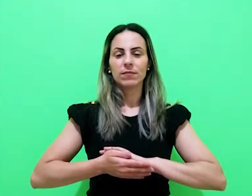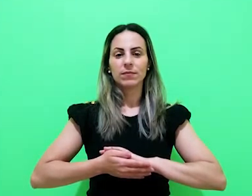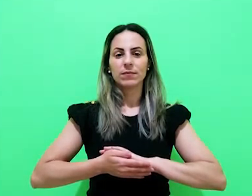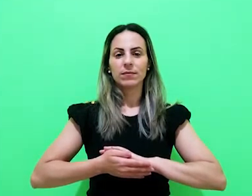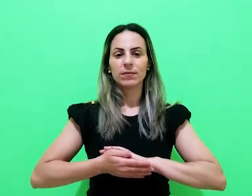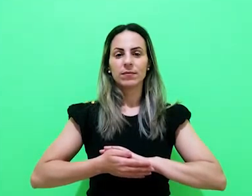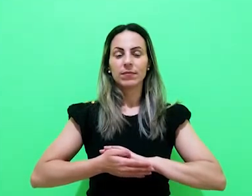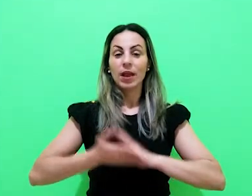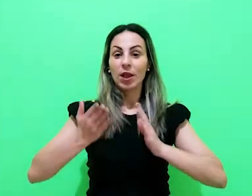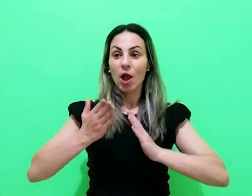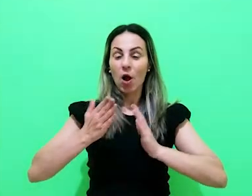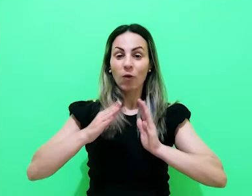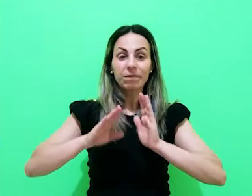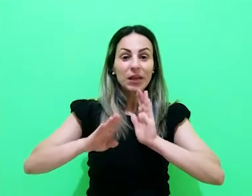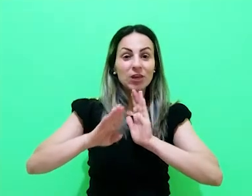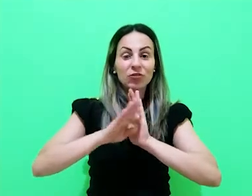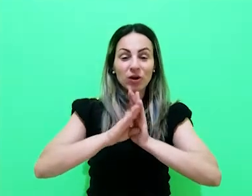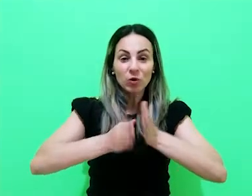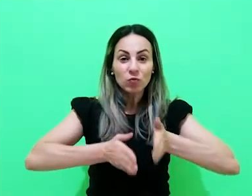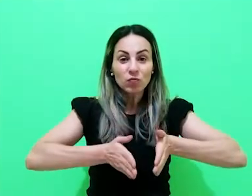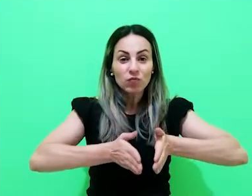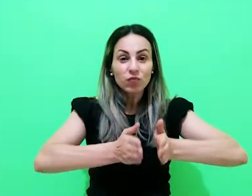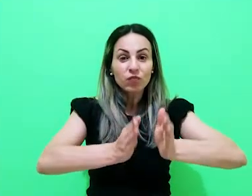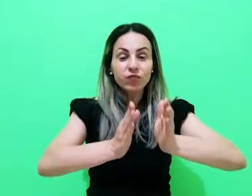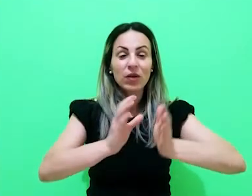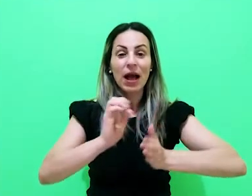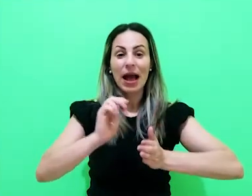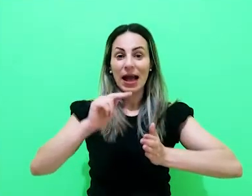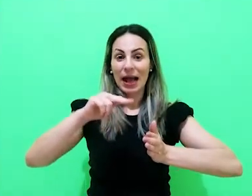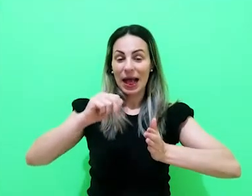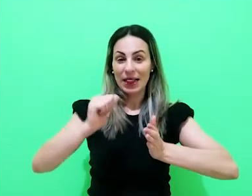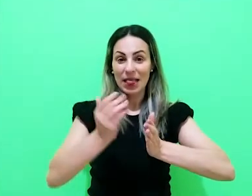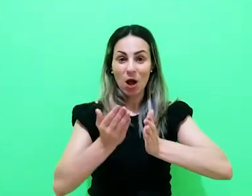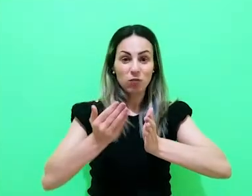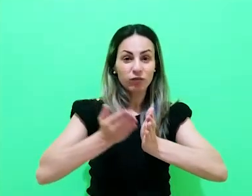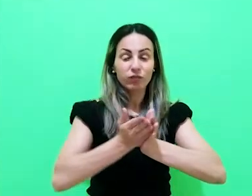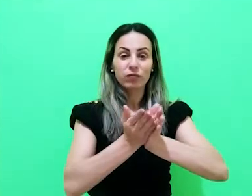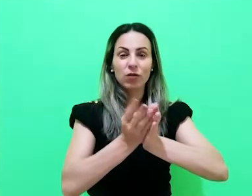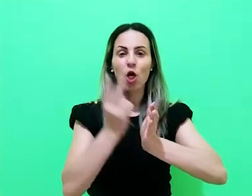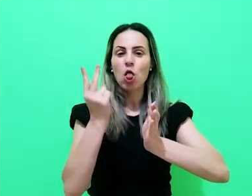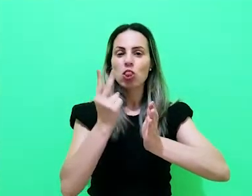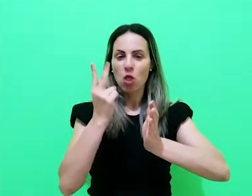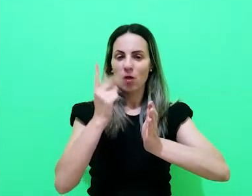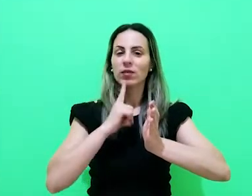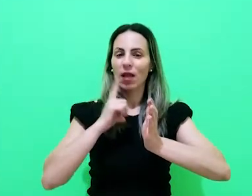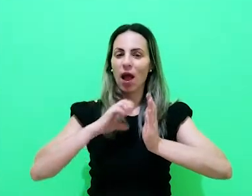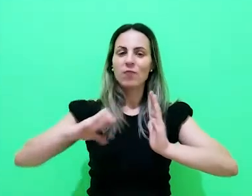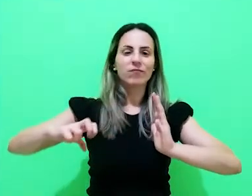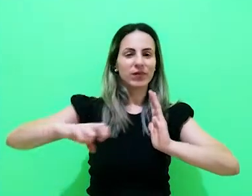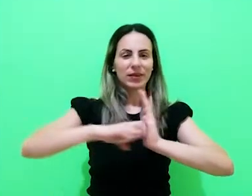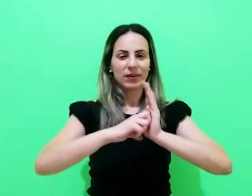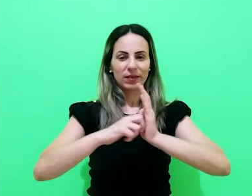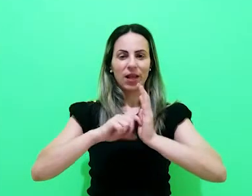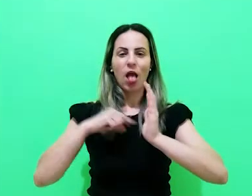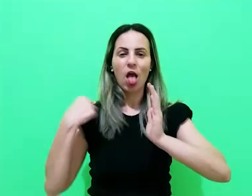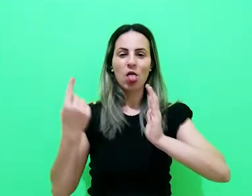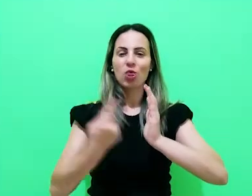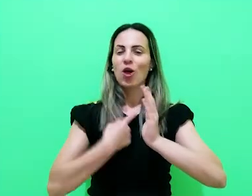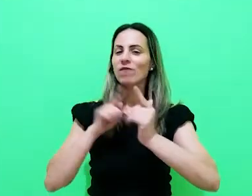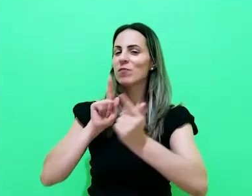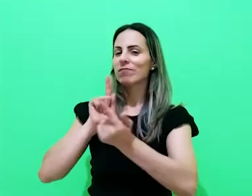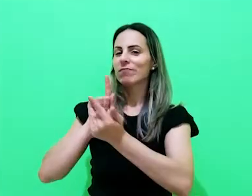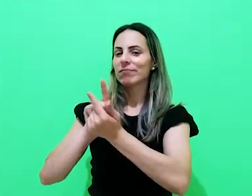E aí nós vamos chegando agora aqui no canal 2, onde aconteceu o acidente que nós vamos atender.